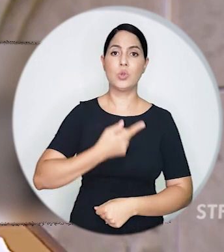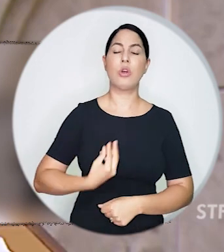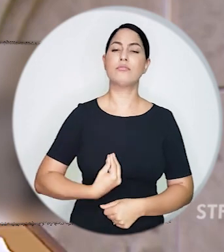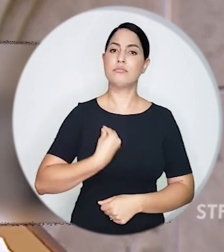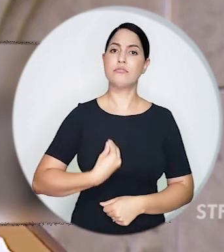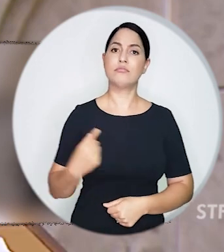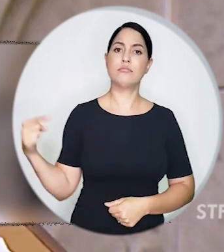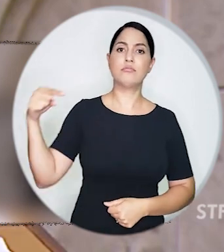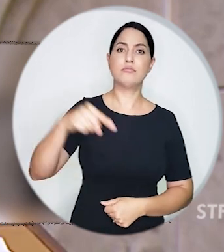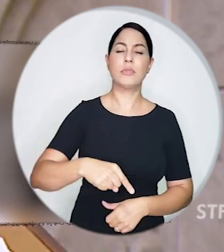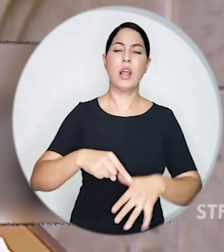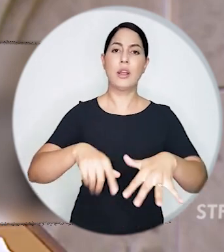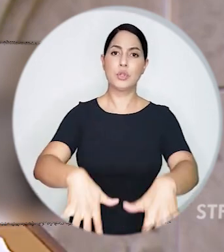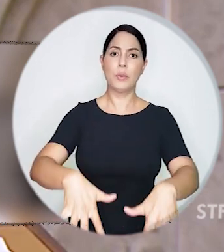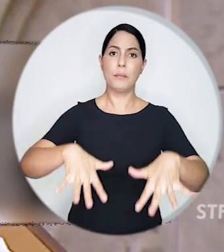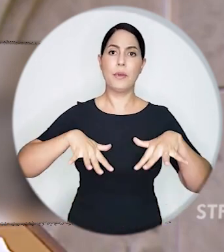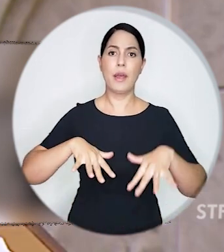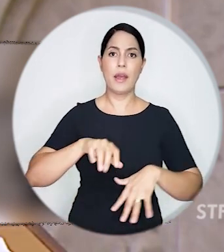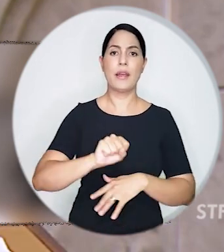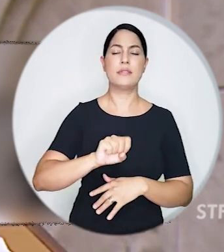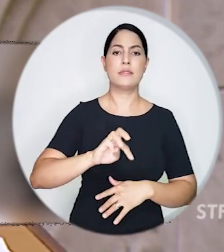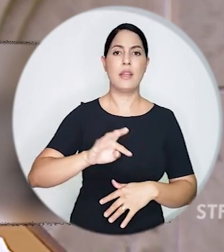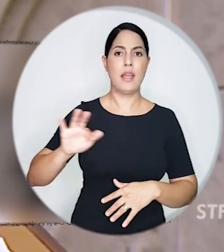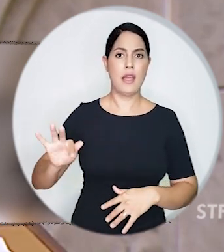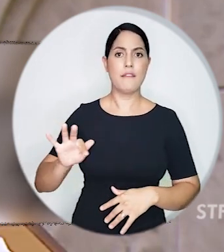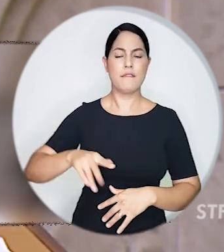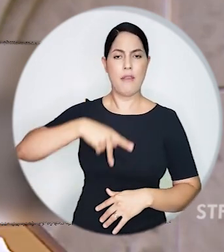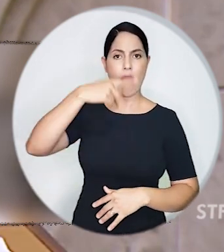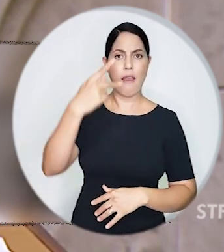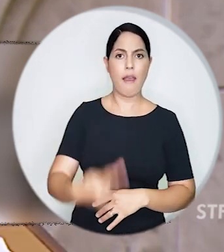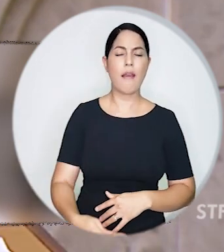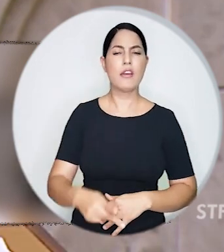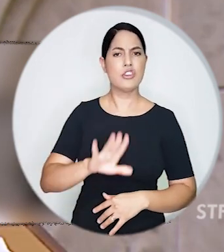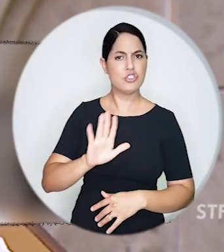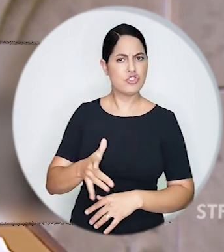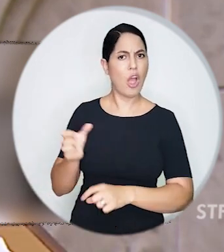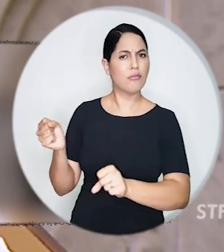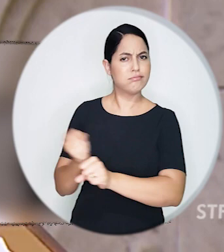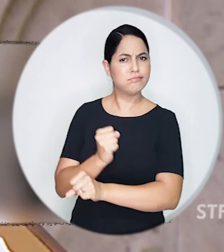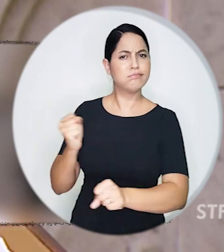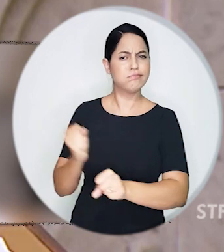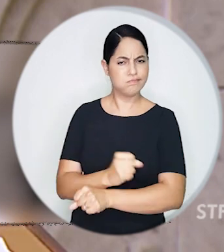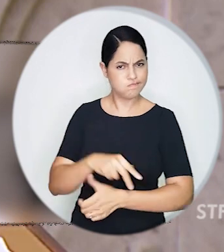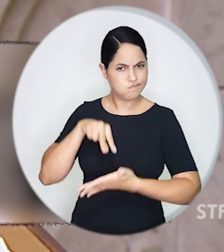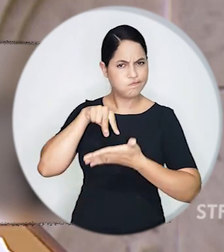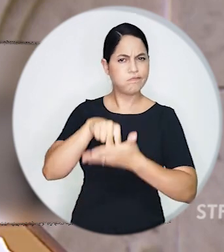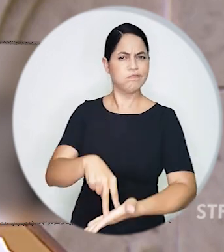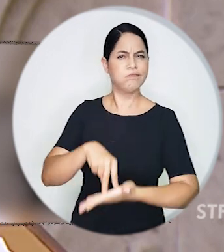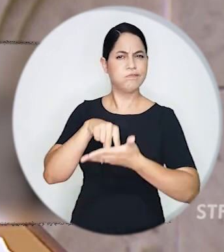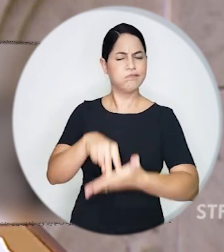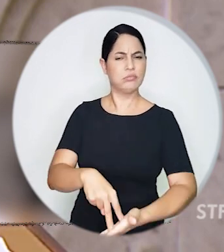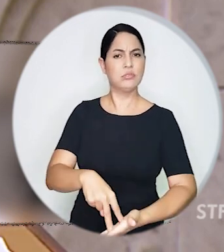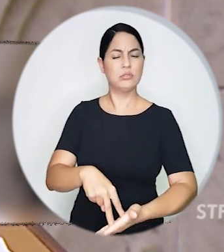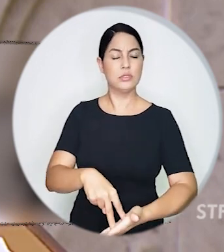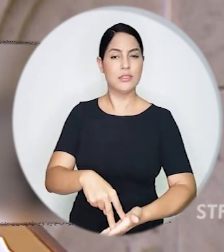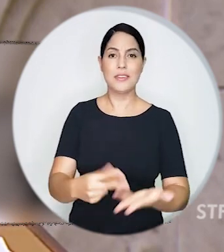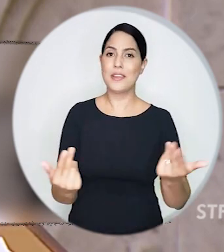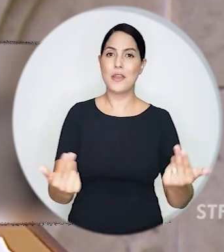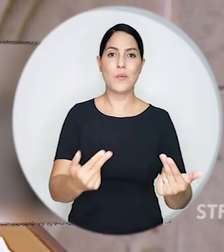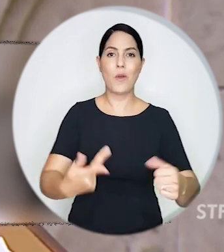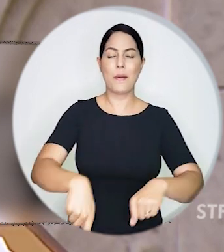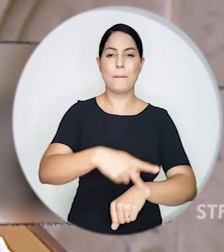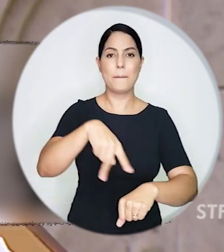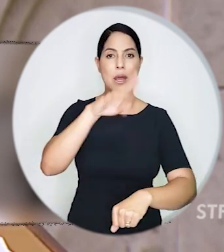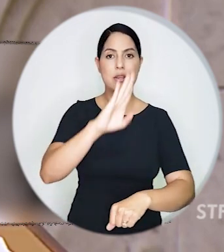estamos, no plenário do Supremo Tribunal Federal, reconstruído e persistente, assim como